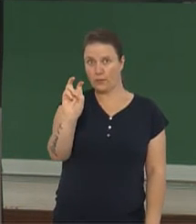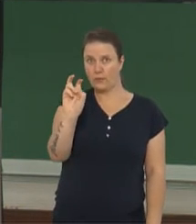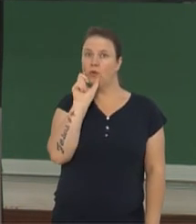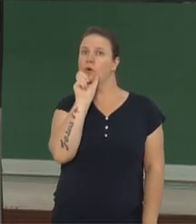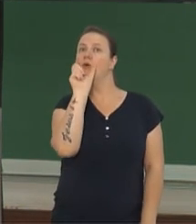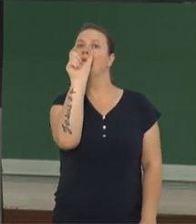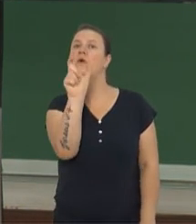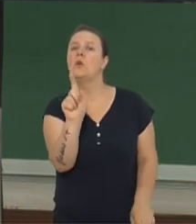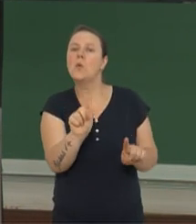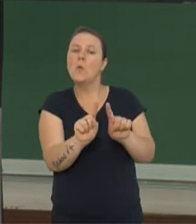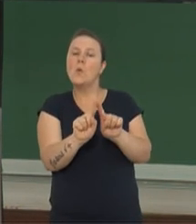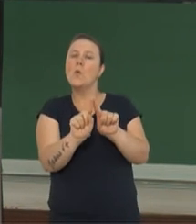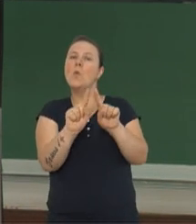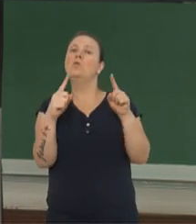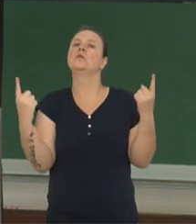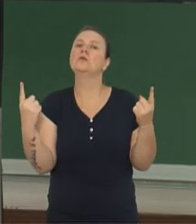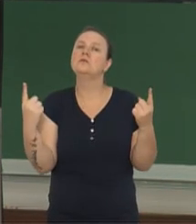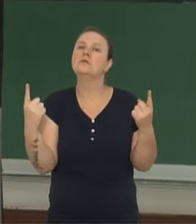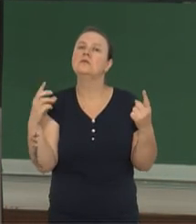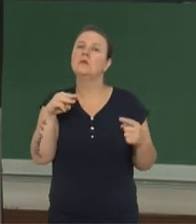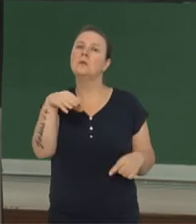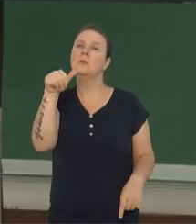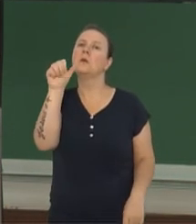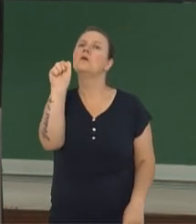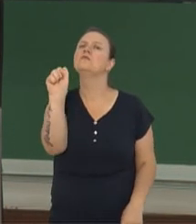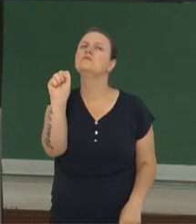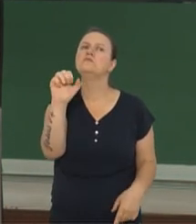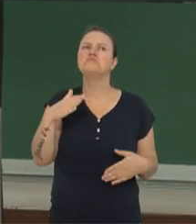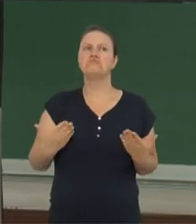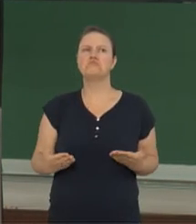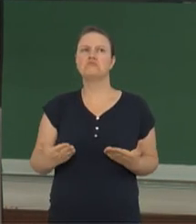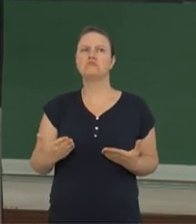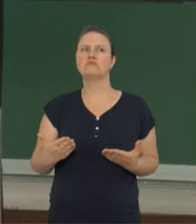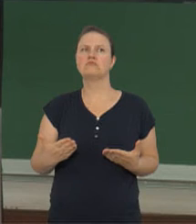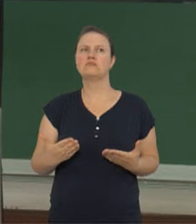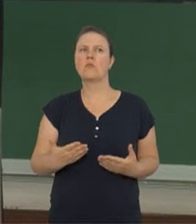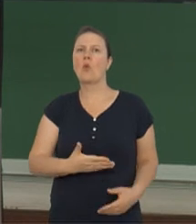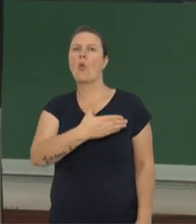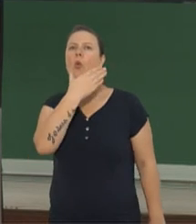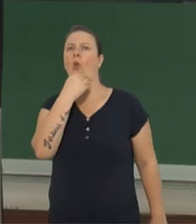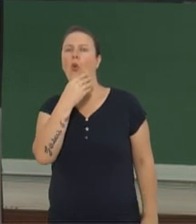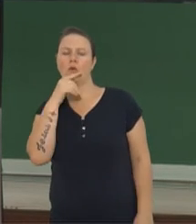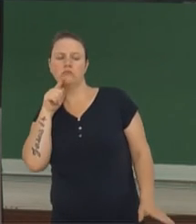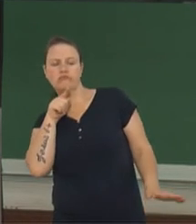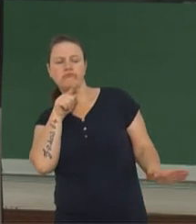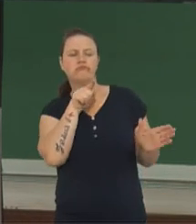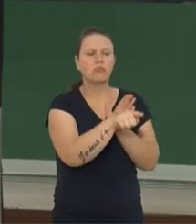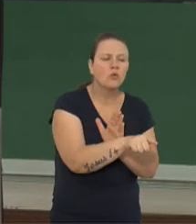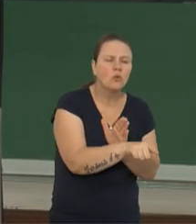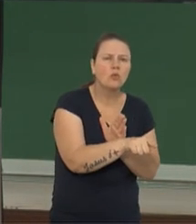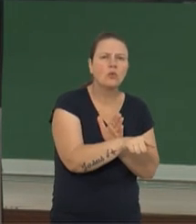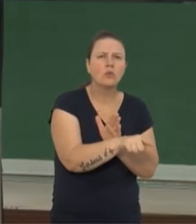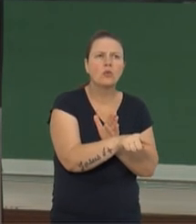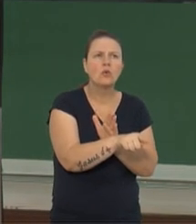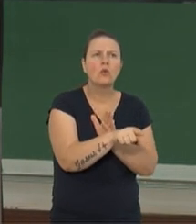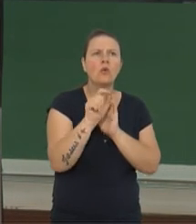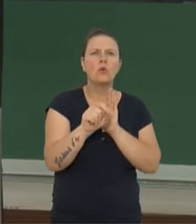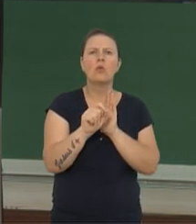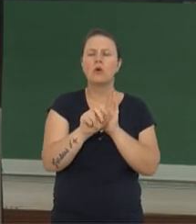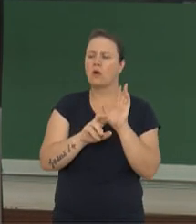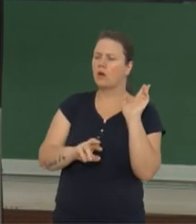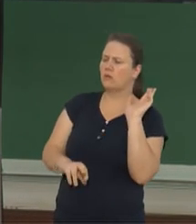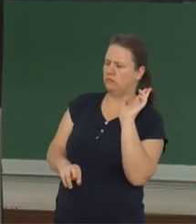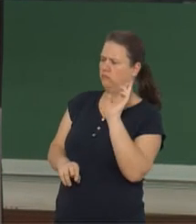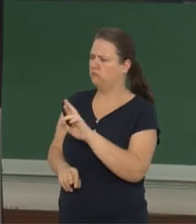palavra mais lleva acentuação? Gonzalo perguntou a la RAE. Então, o que a RAE lhe